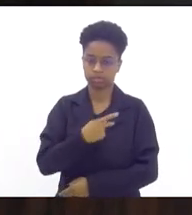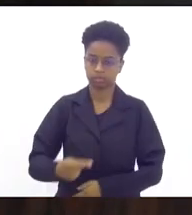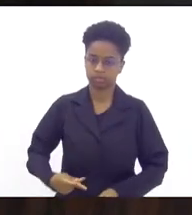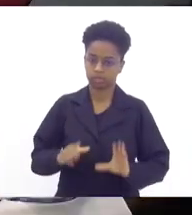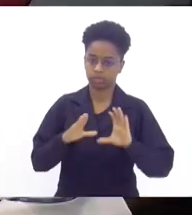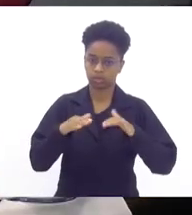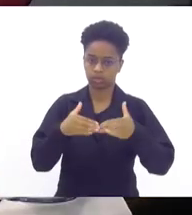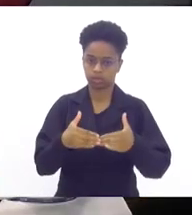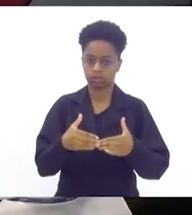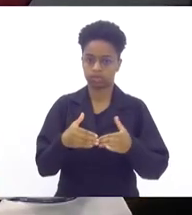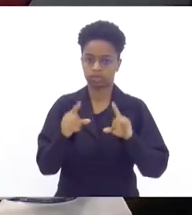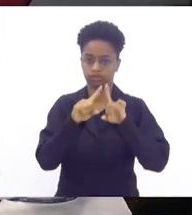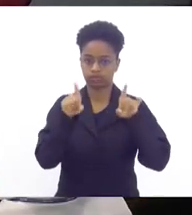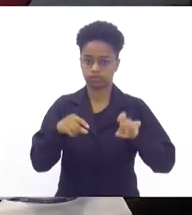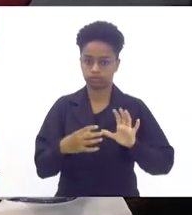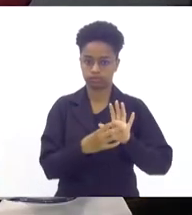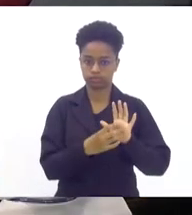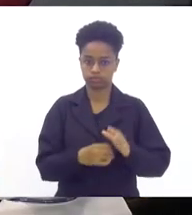servidores